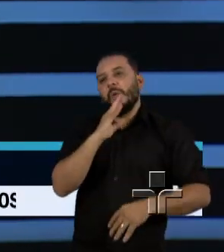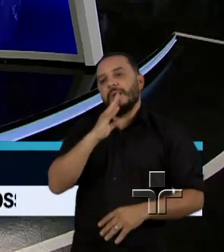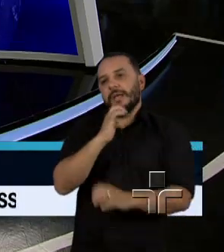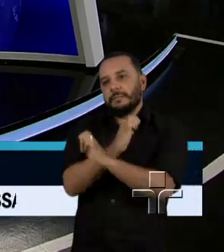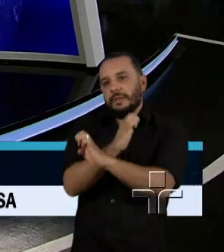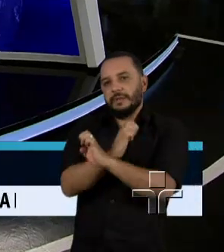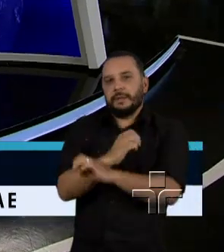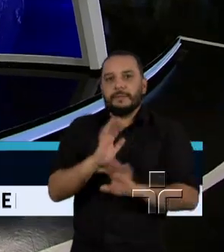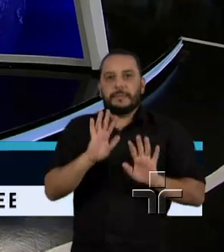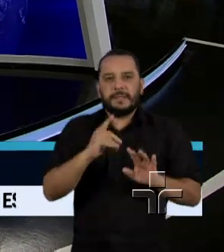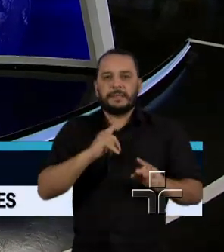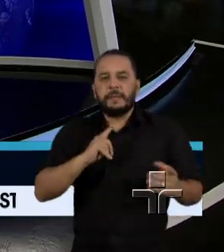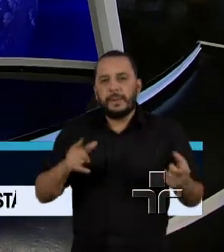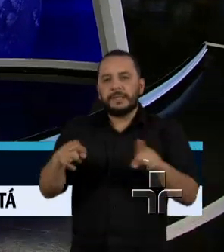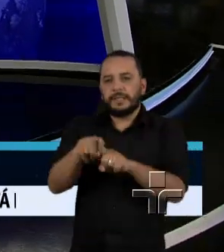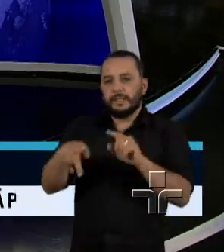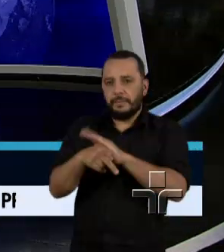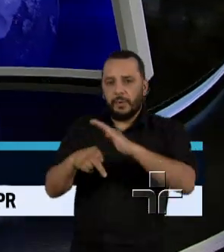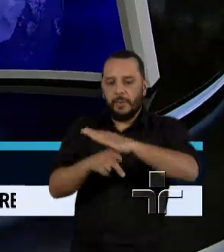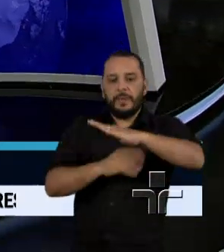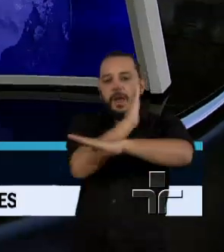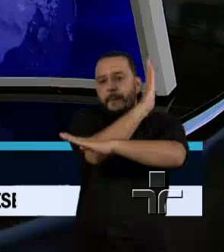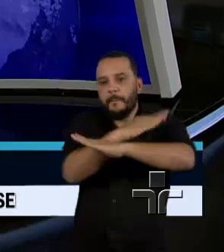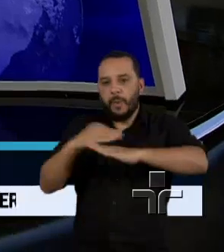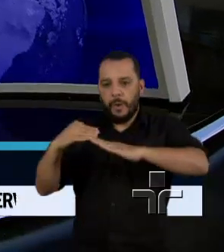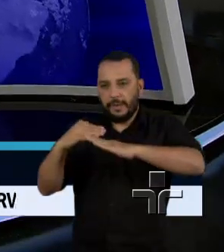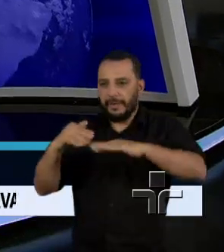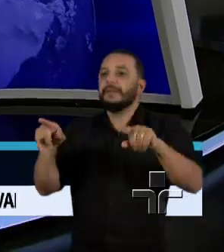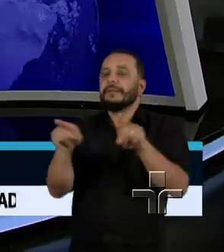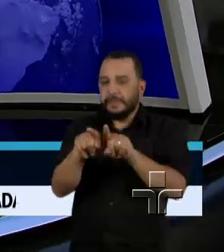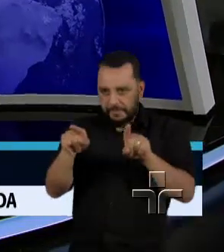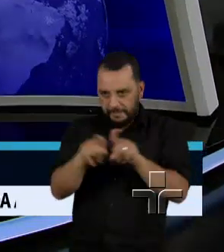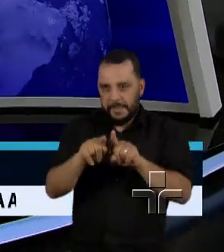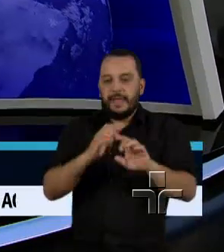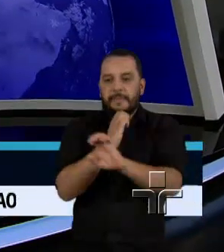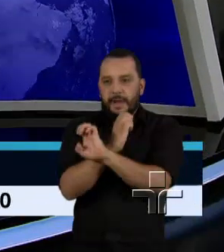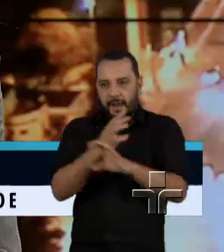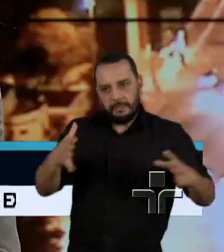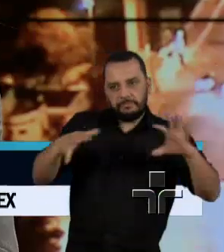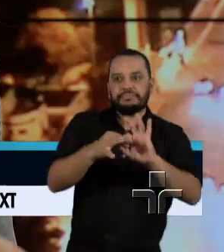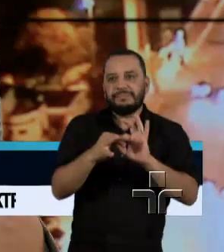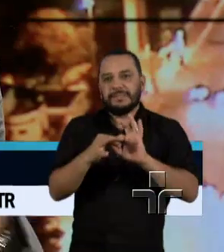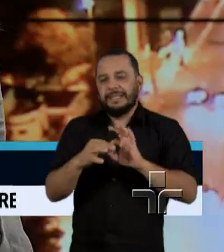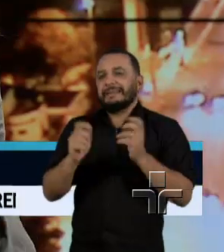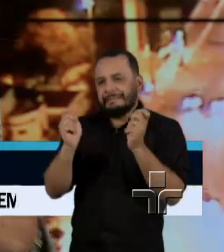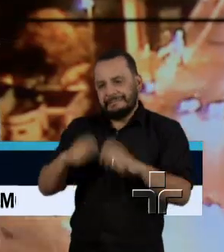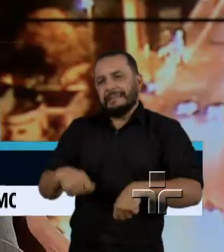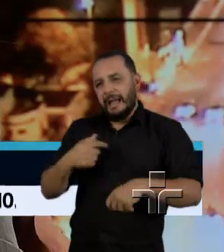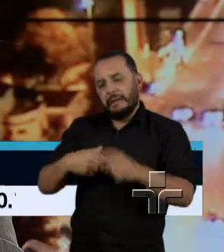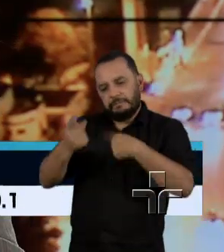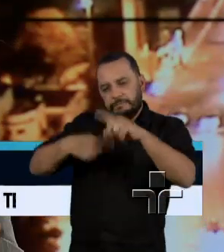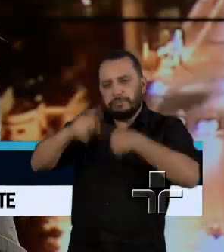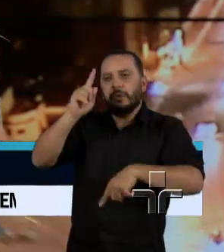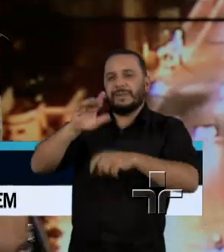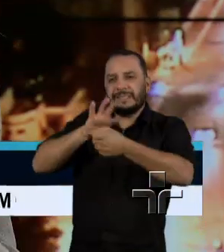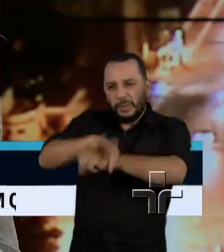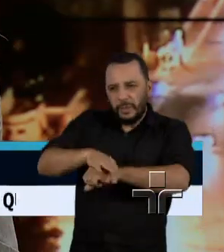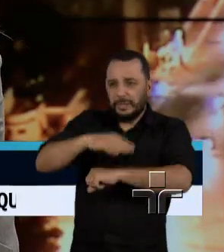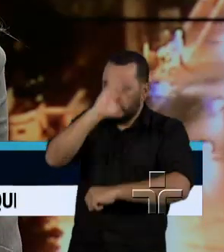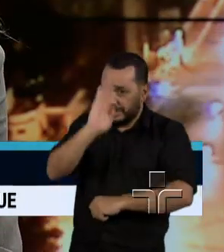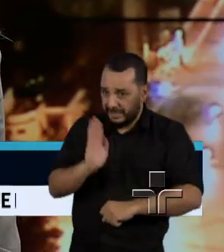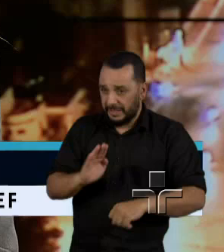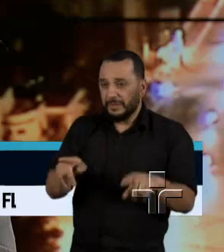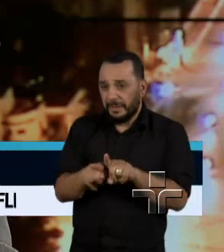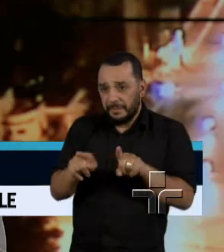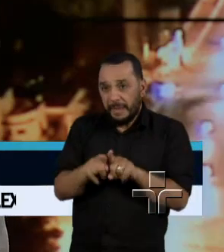essa parceria entre a Boeing e a Embraer, você acha que pode trazer ganhos para a economia e segurança do nosso país e reforçar aí a relação do Brasil com os